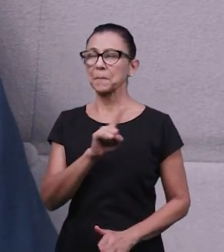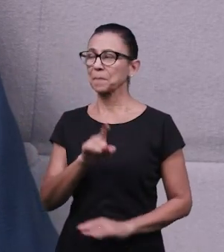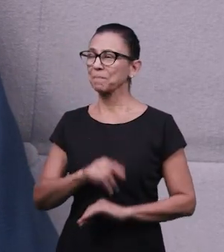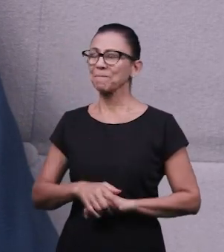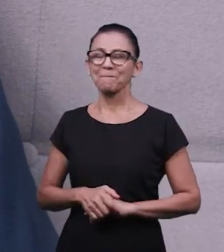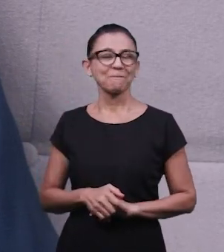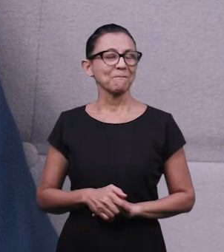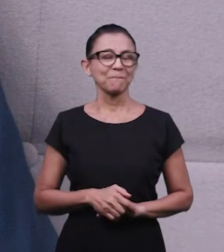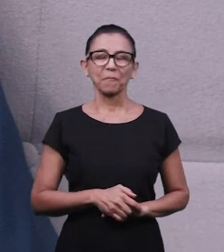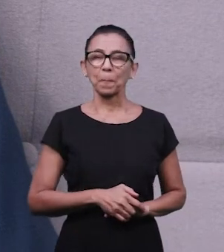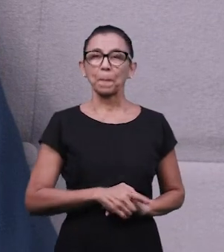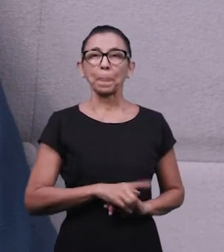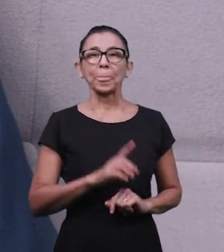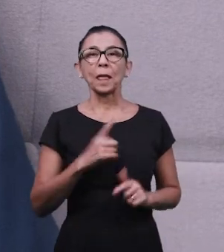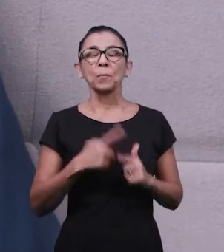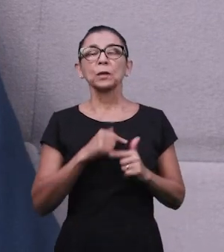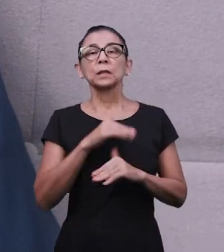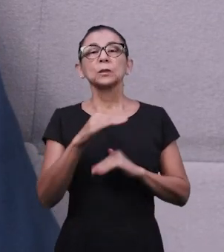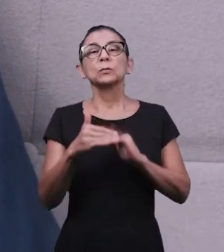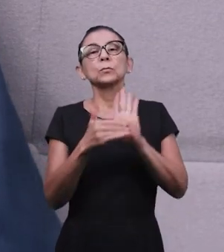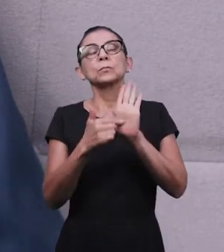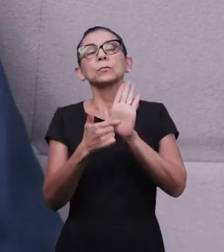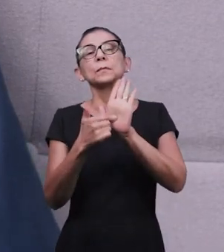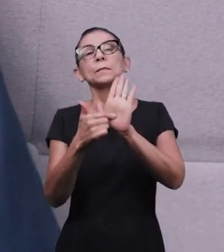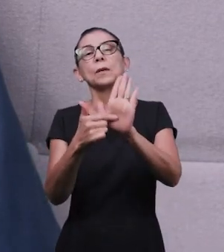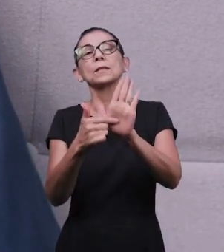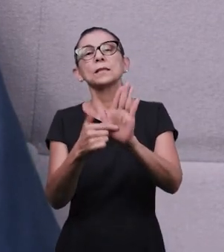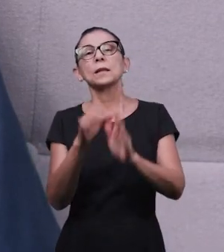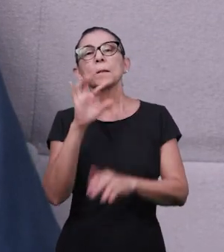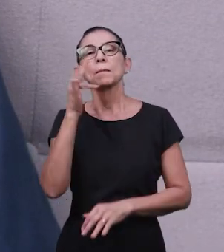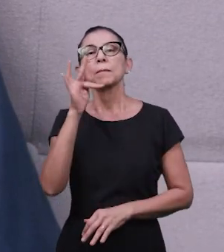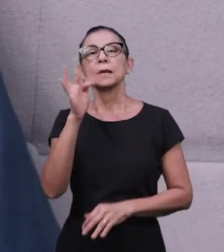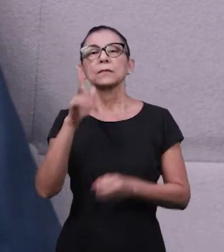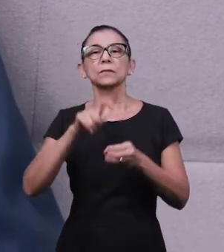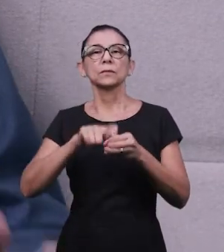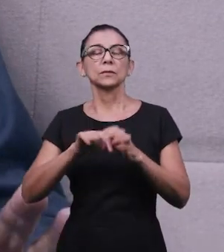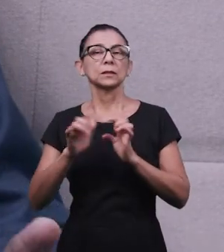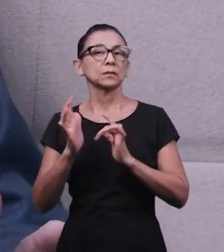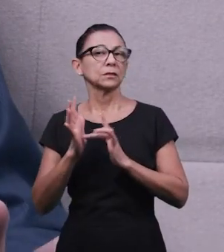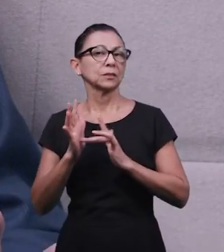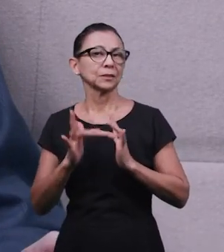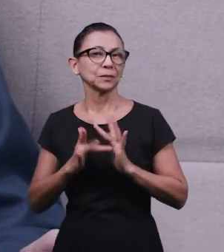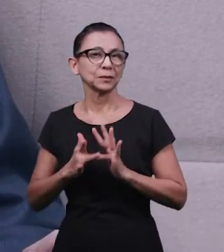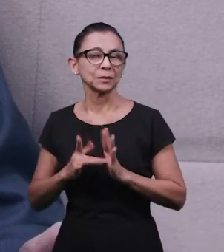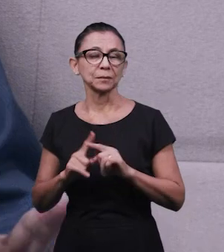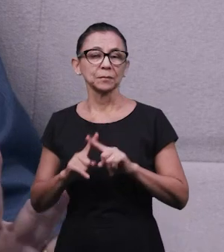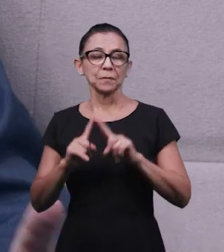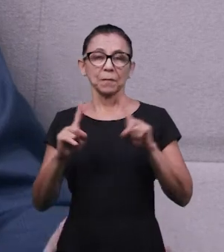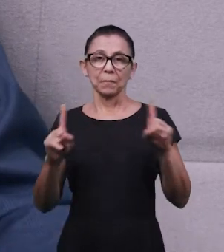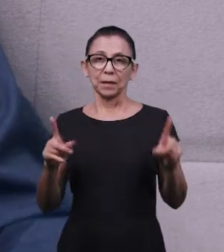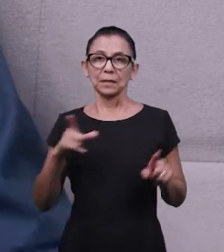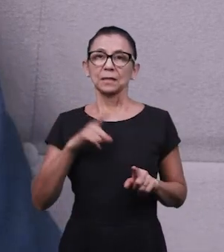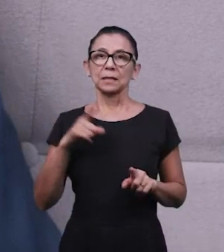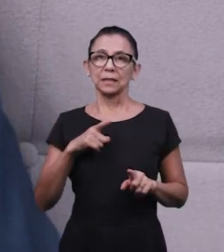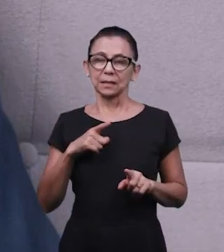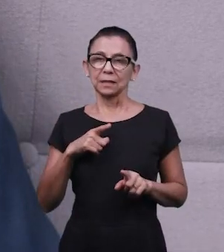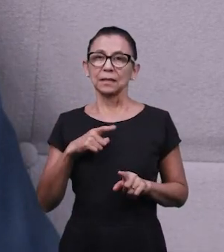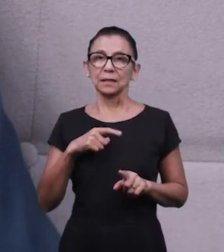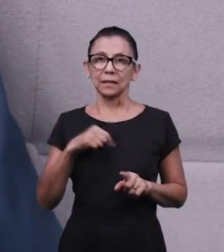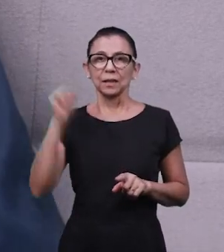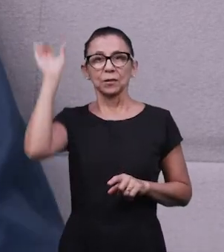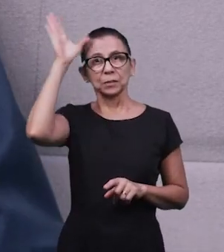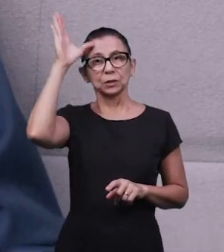geofísico e saúde também. Vai melhorar? Bem, pelas profecias estabelecidas